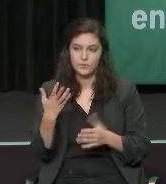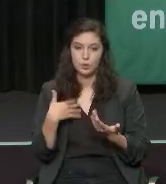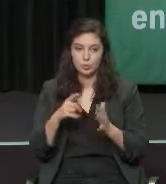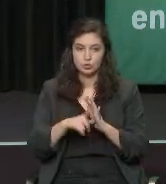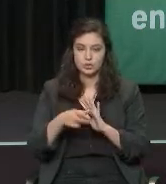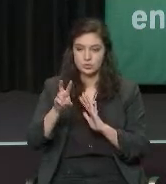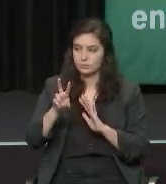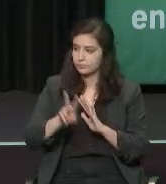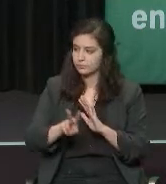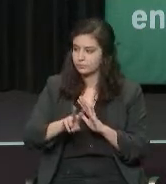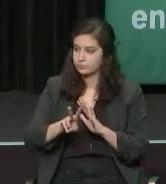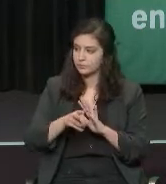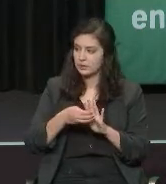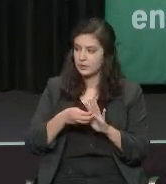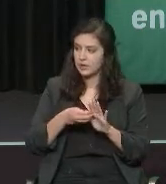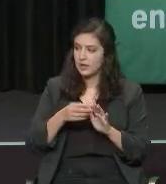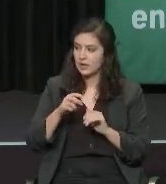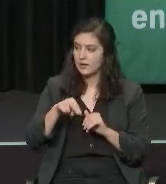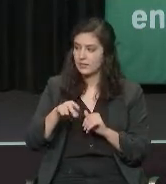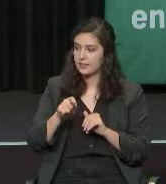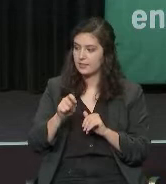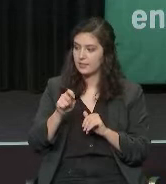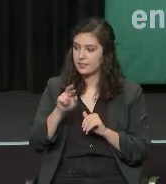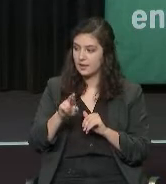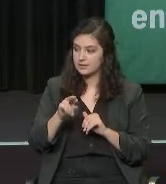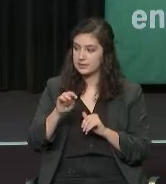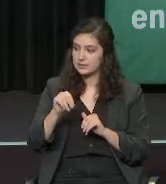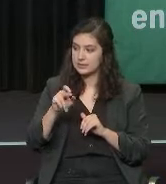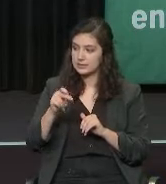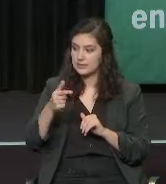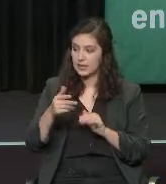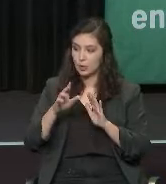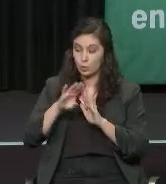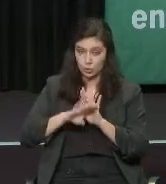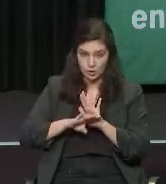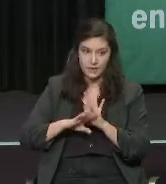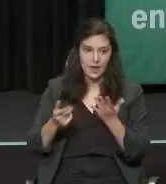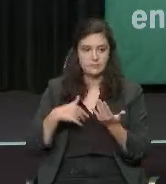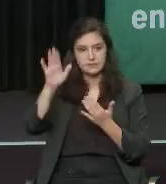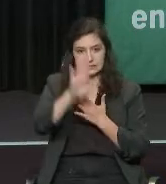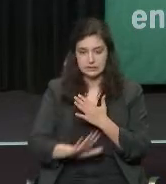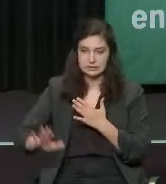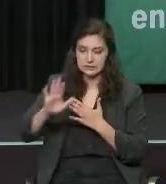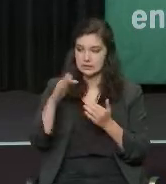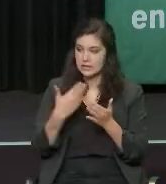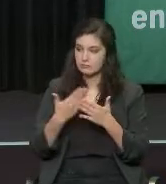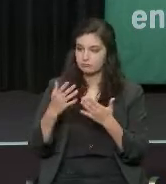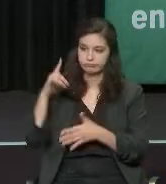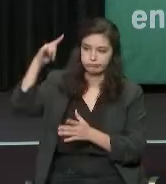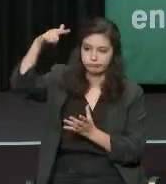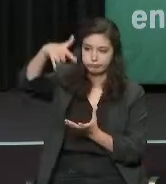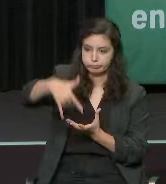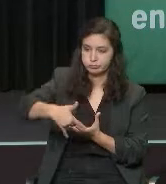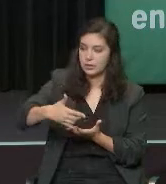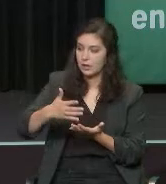ano. O segundo projeto diz respeito ao programa NextSat, significa o